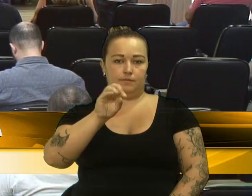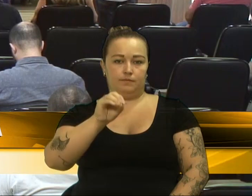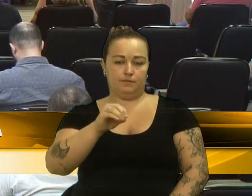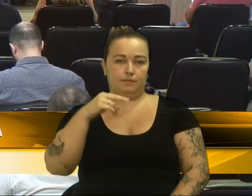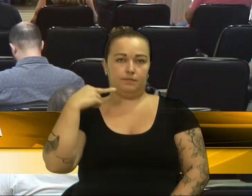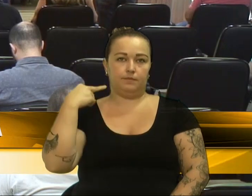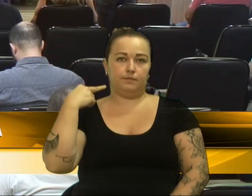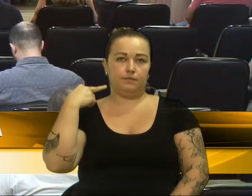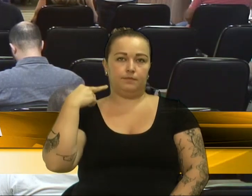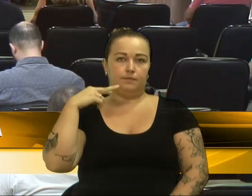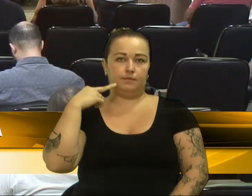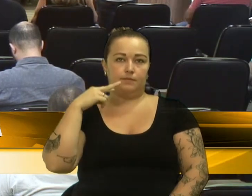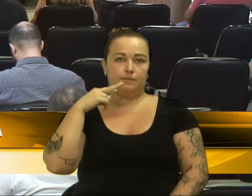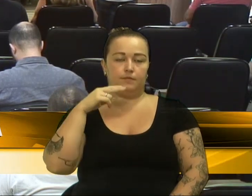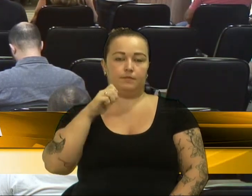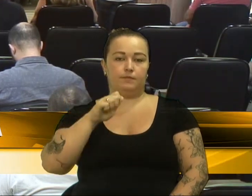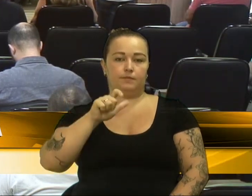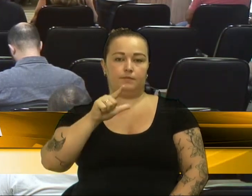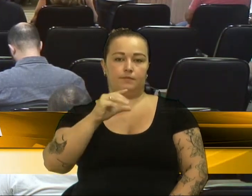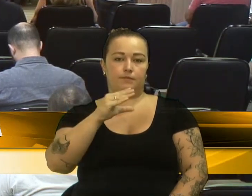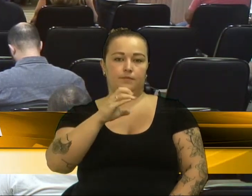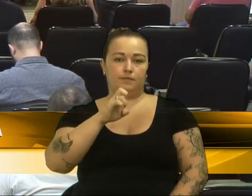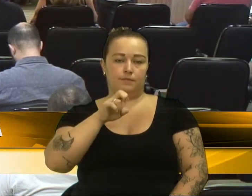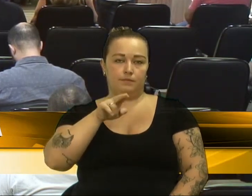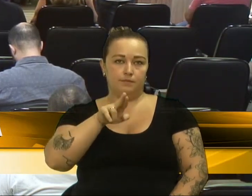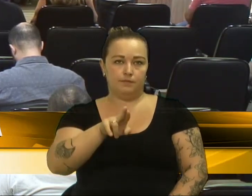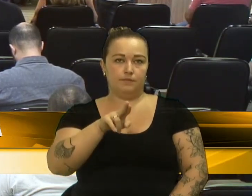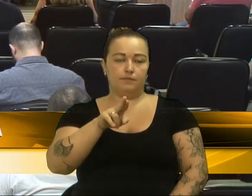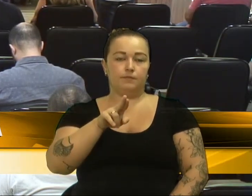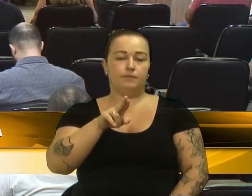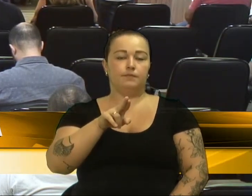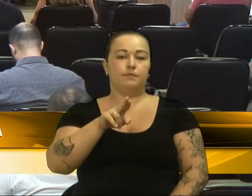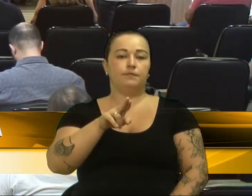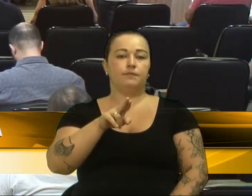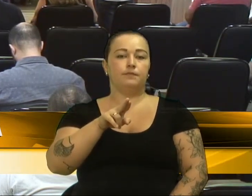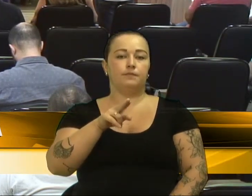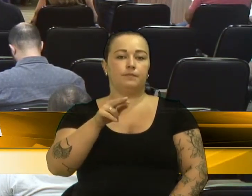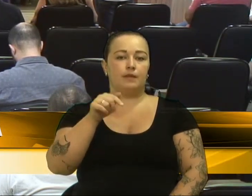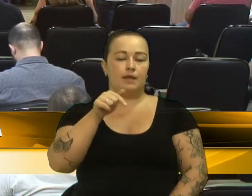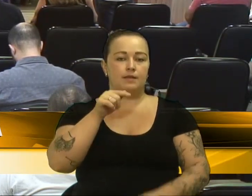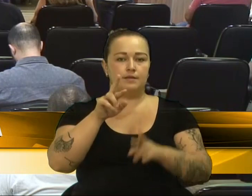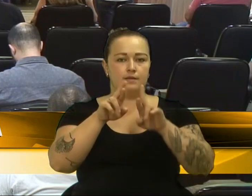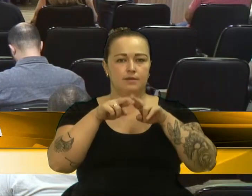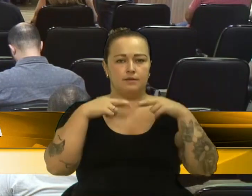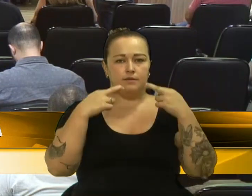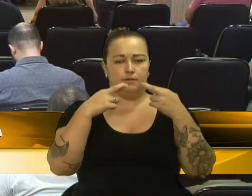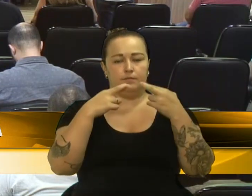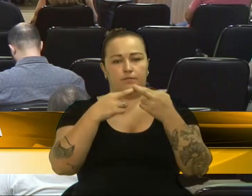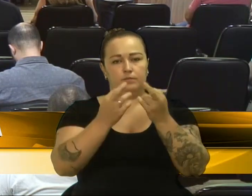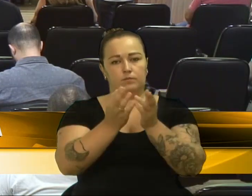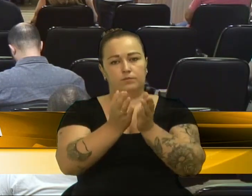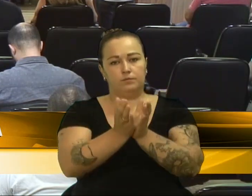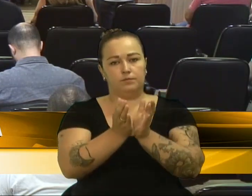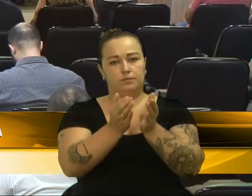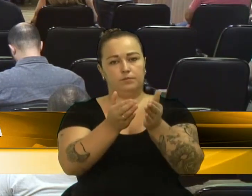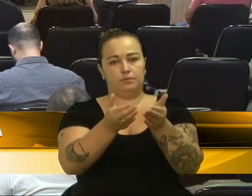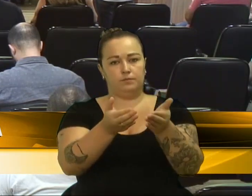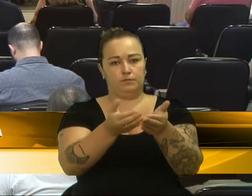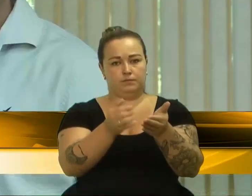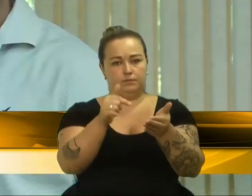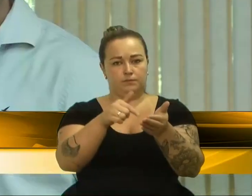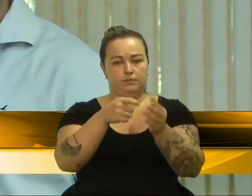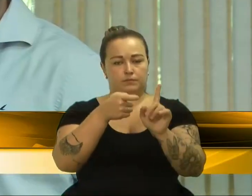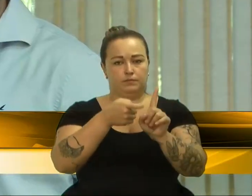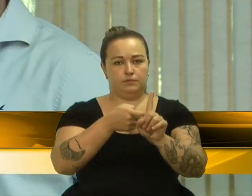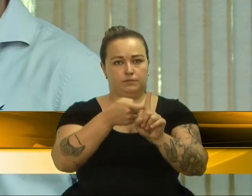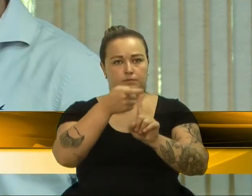também o vereador Alceu Tomé e dizer que nessas sessões representativas deste mês de